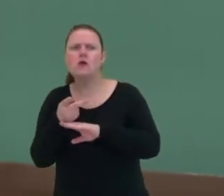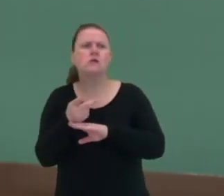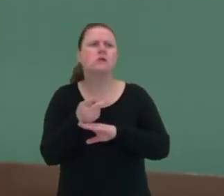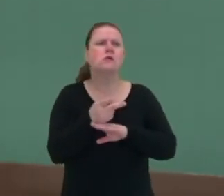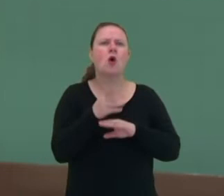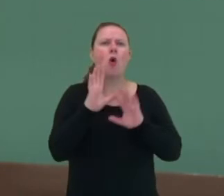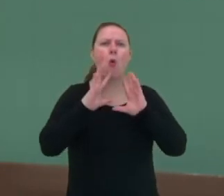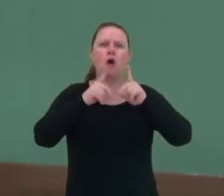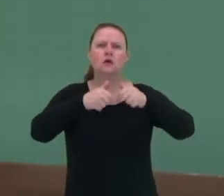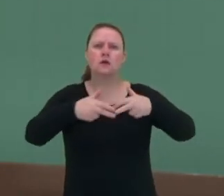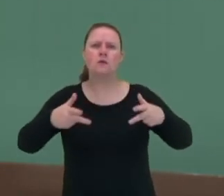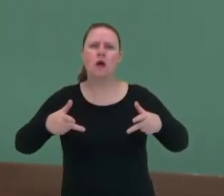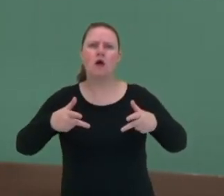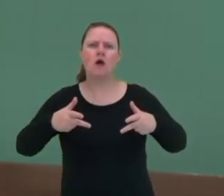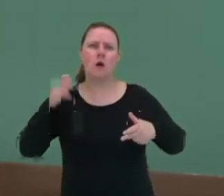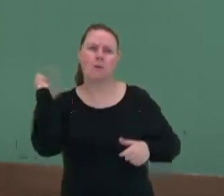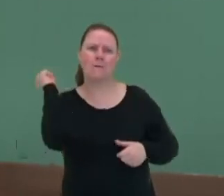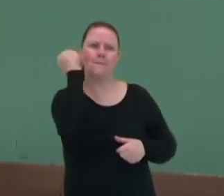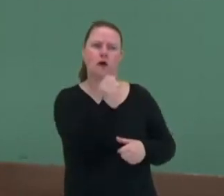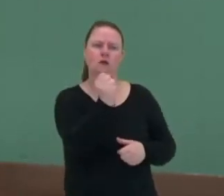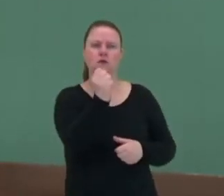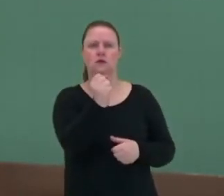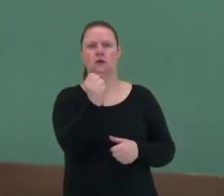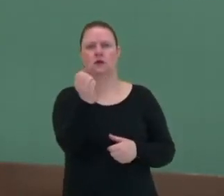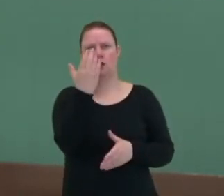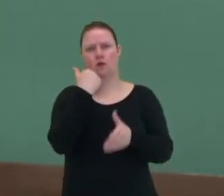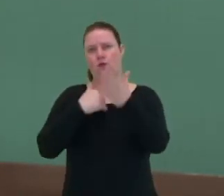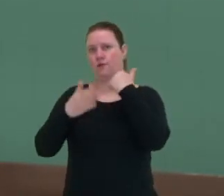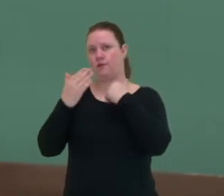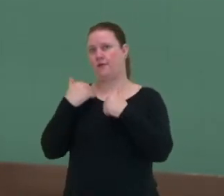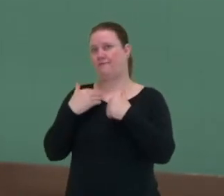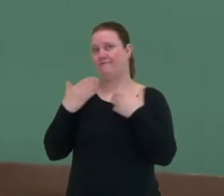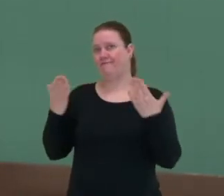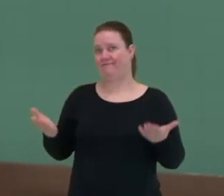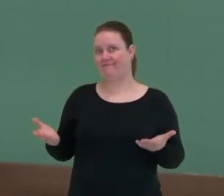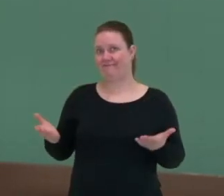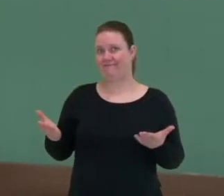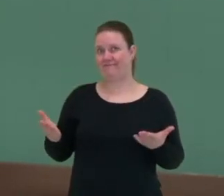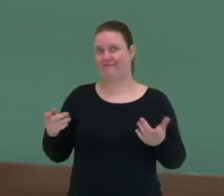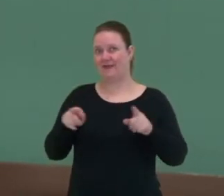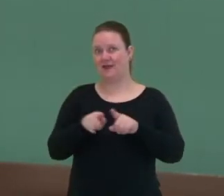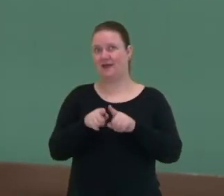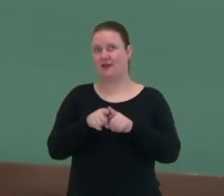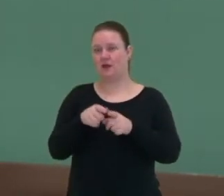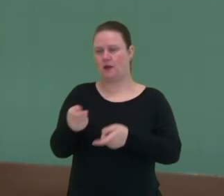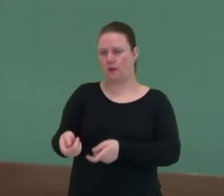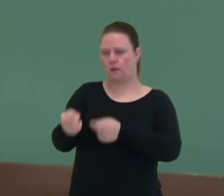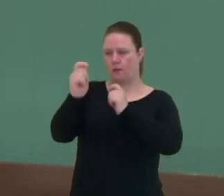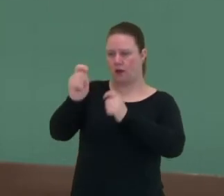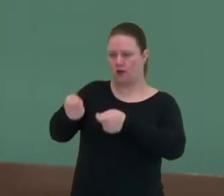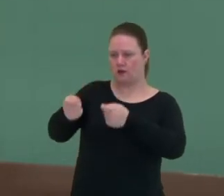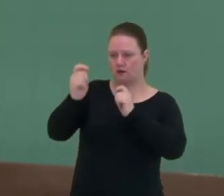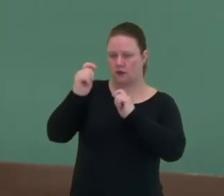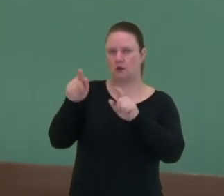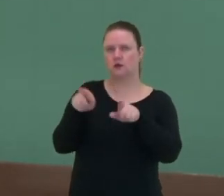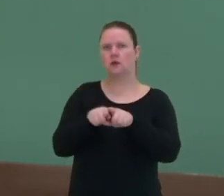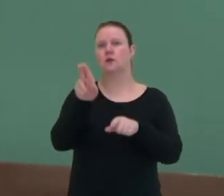muito bem, muitos indígenas conseguem esse efeito, pescar utilizando o arco e flecha,